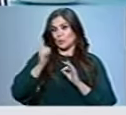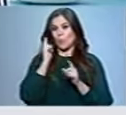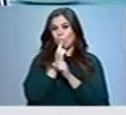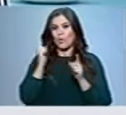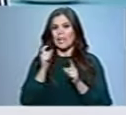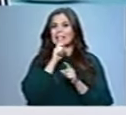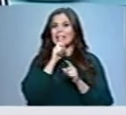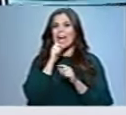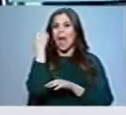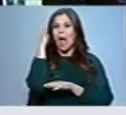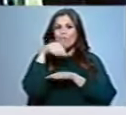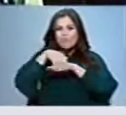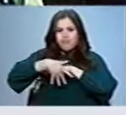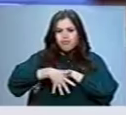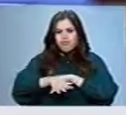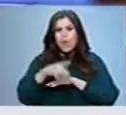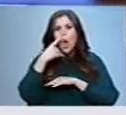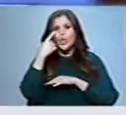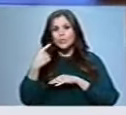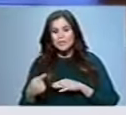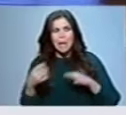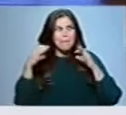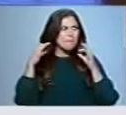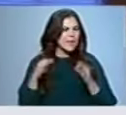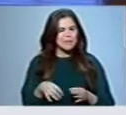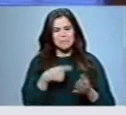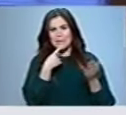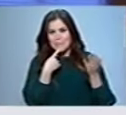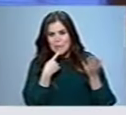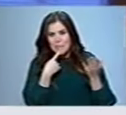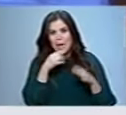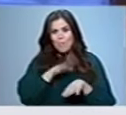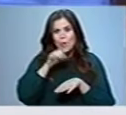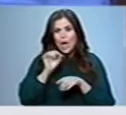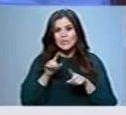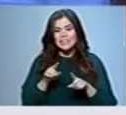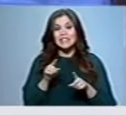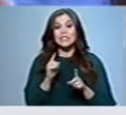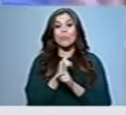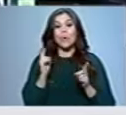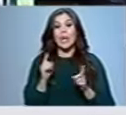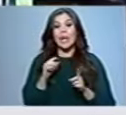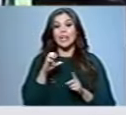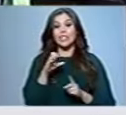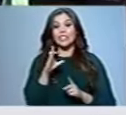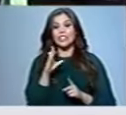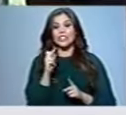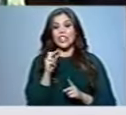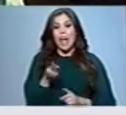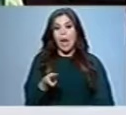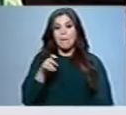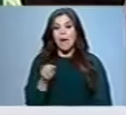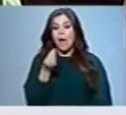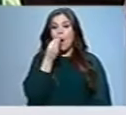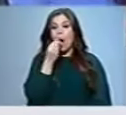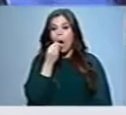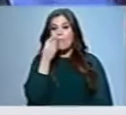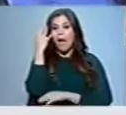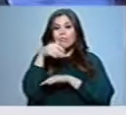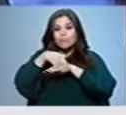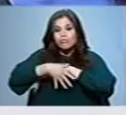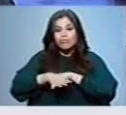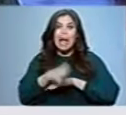raízes especiais. São raízes especiais, exatamente. E é por isso que predispõem. O xamã come estas raízes e para eles é